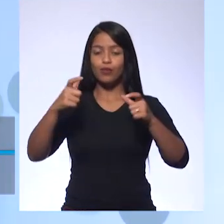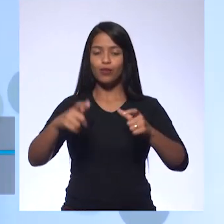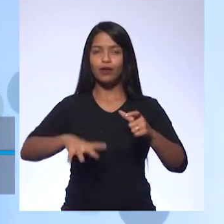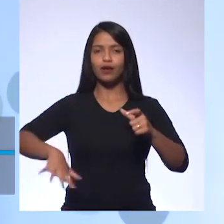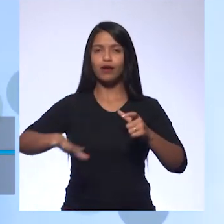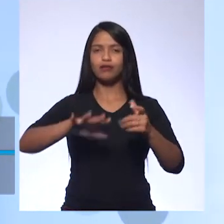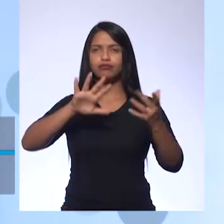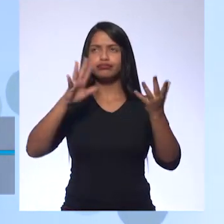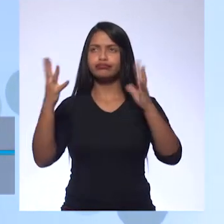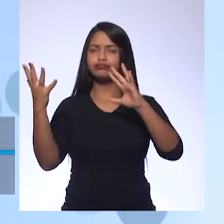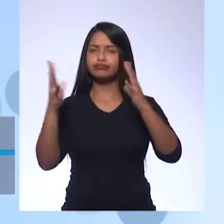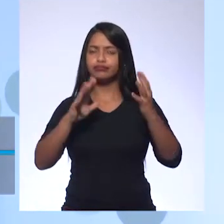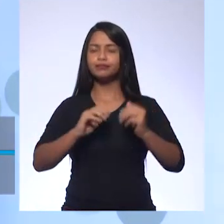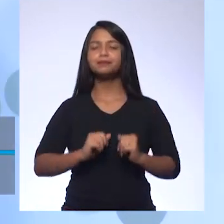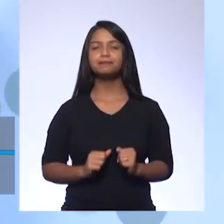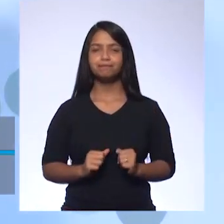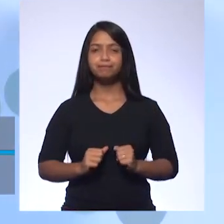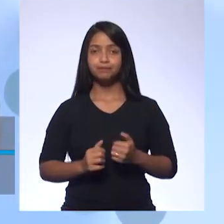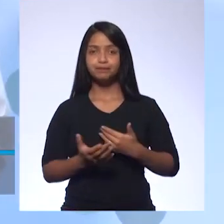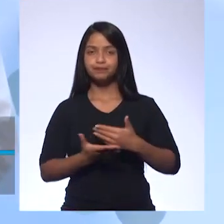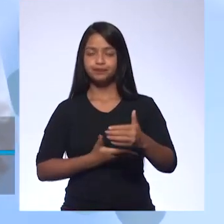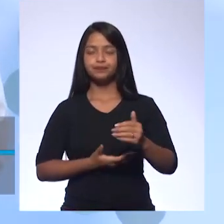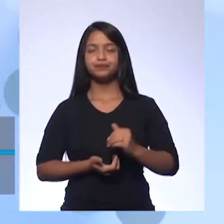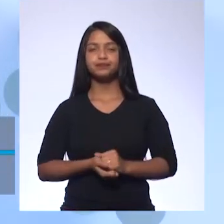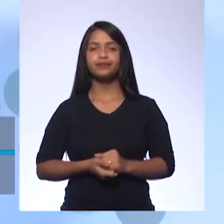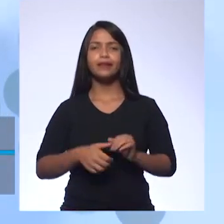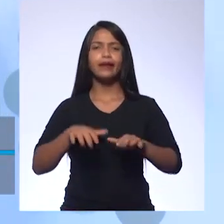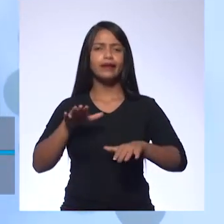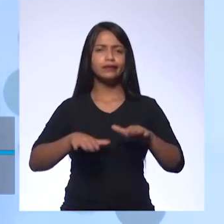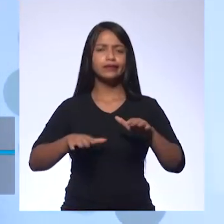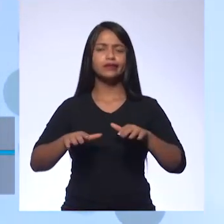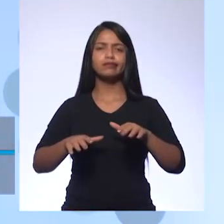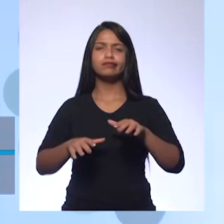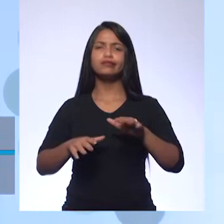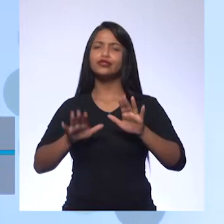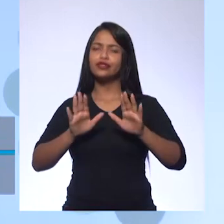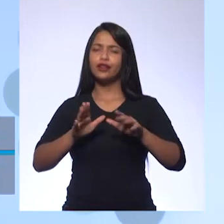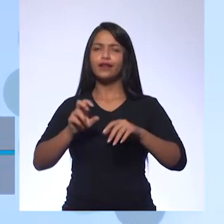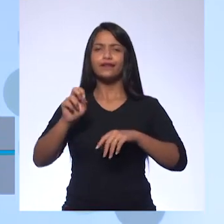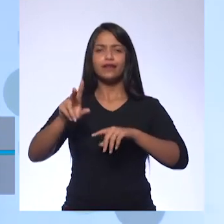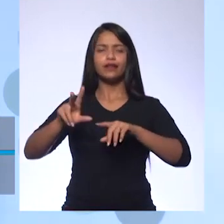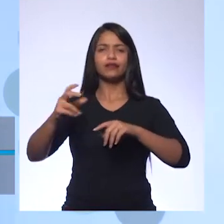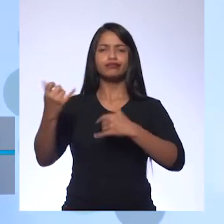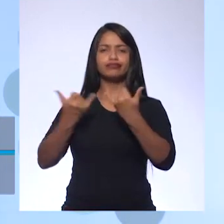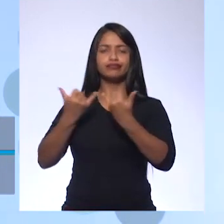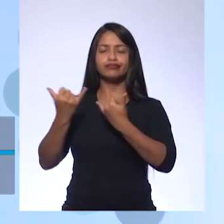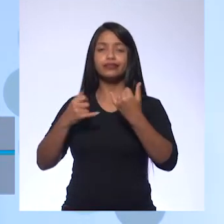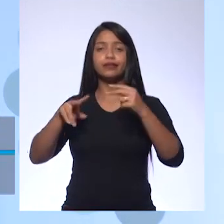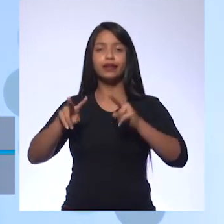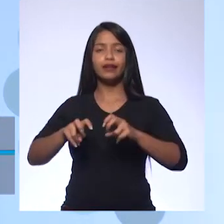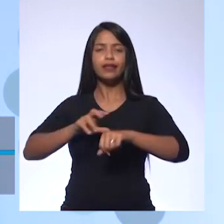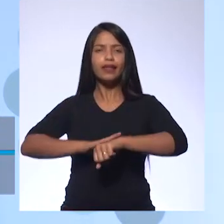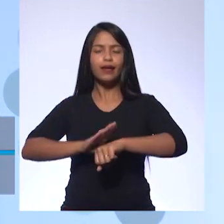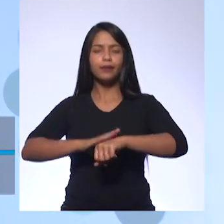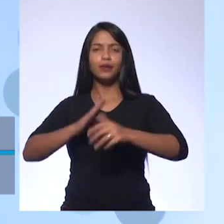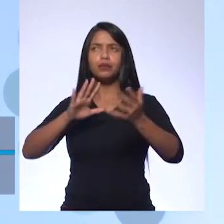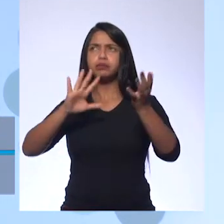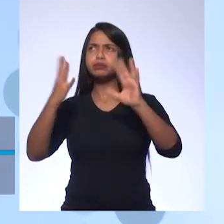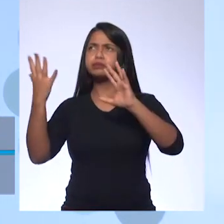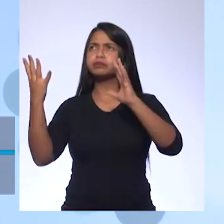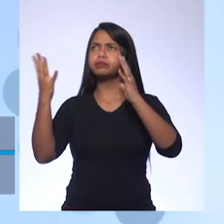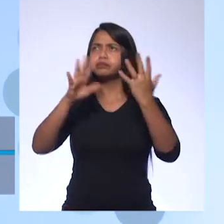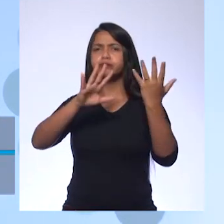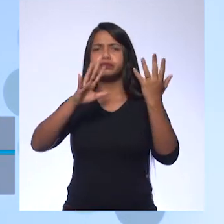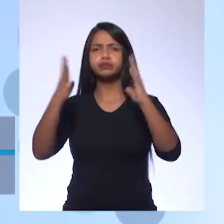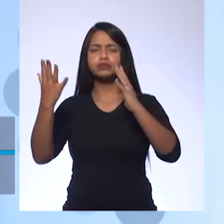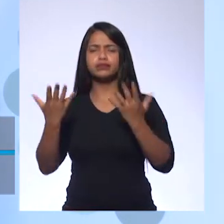é assim, a gente às vezes ouve falar, né, de clima, de tempo, e tanta coisa, fala, nossa, mas será que tem